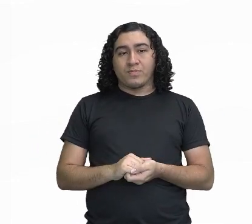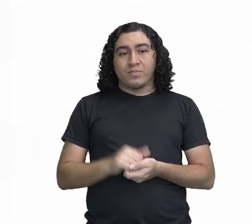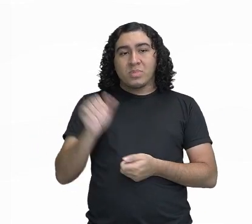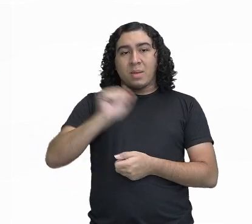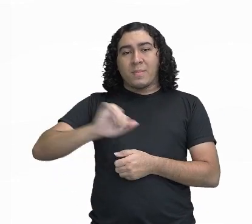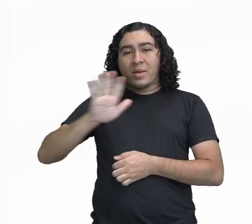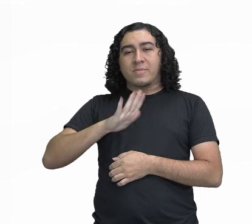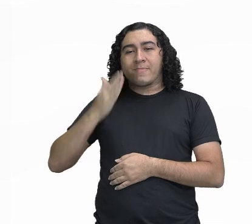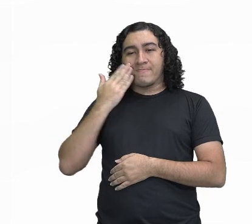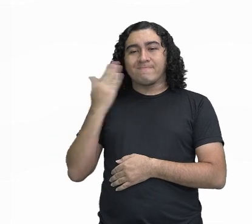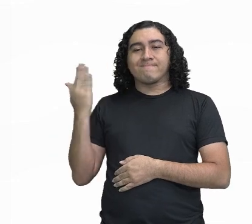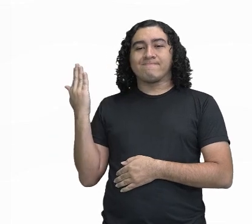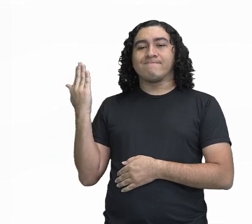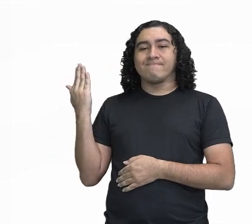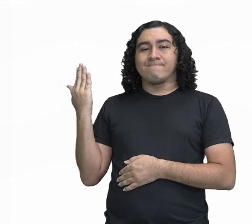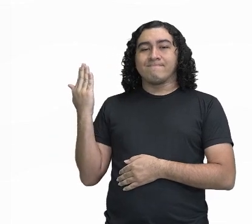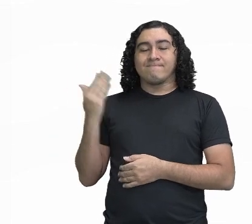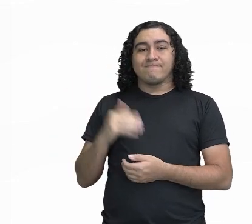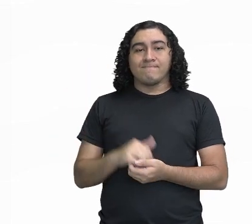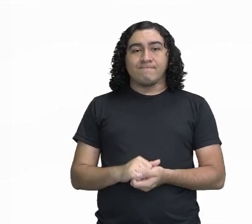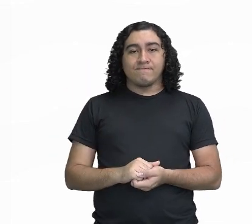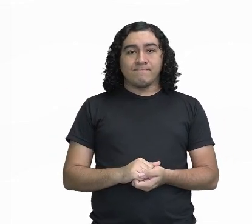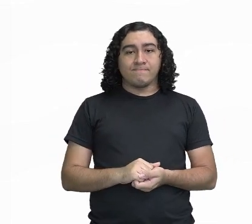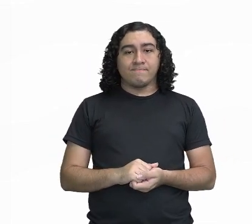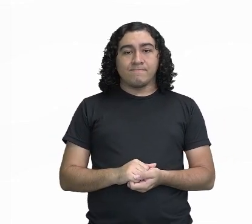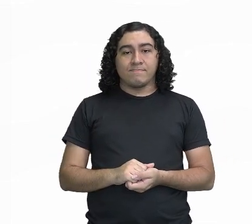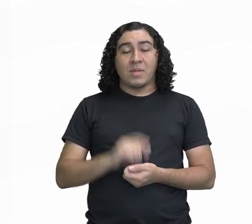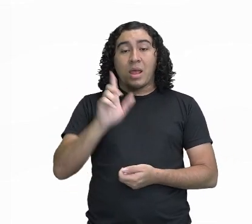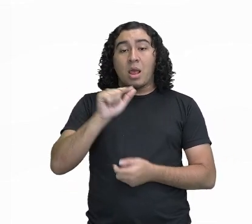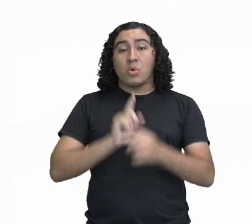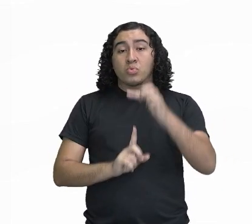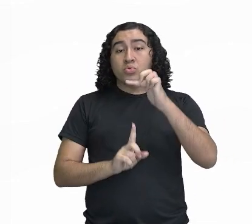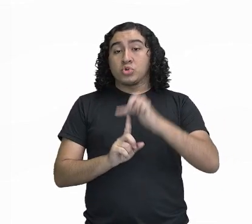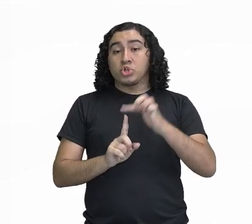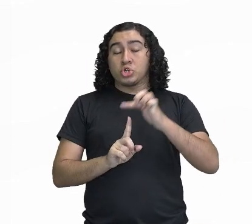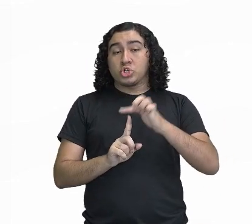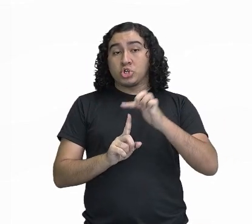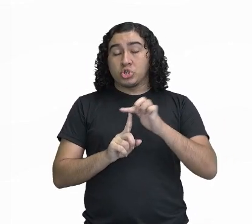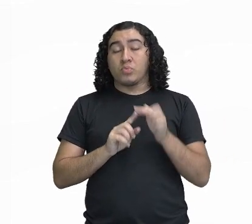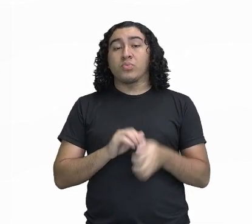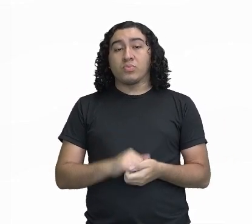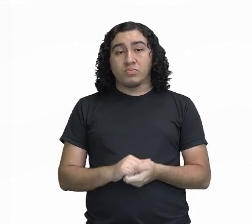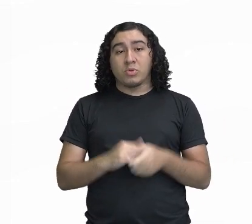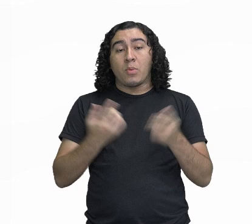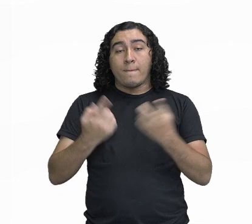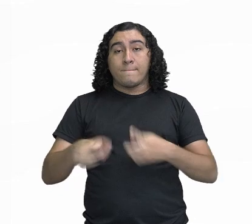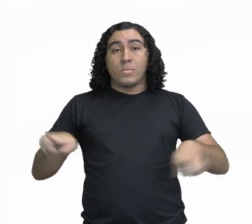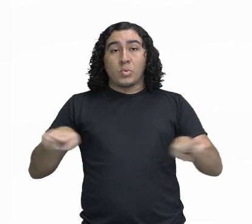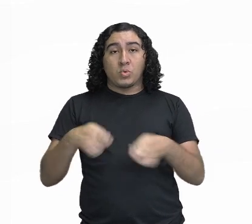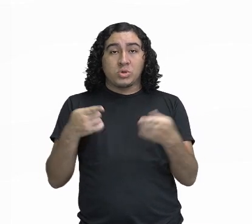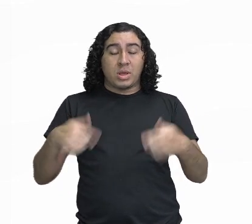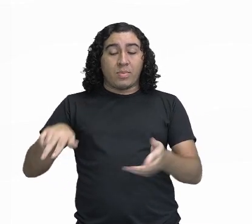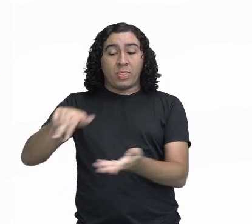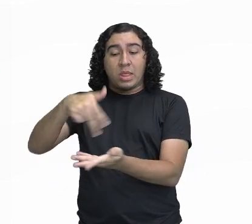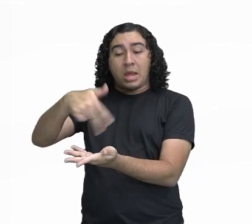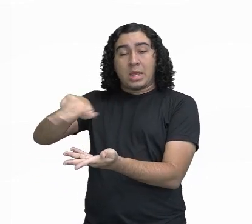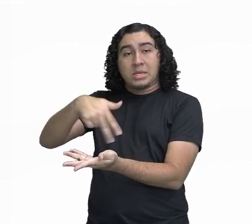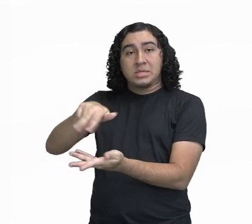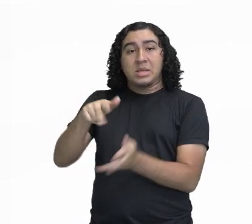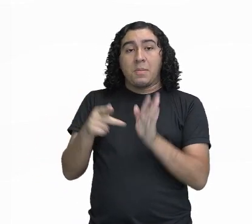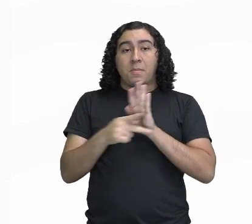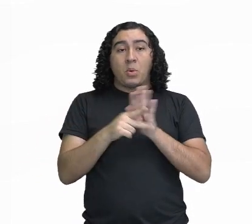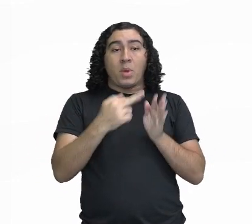imagem, ou de baque virado, é um tipo de maracatu, um ritmo musical, dança e ritual